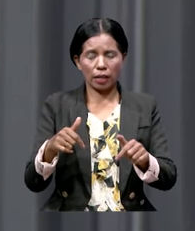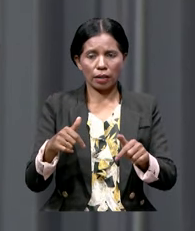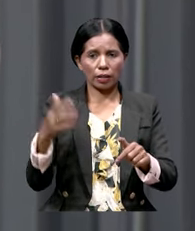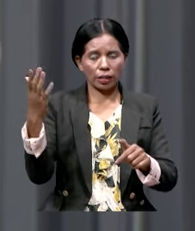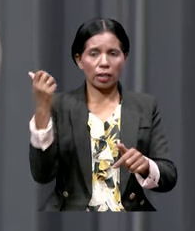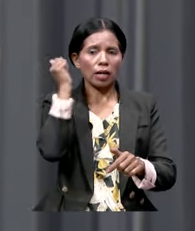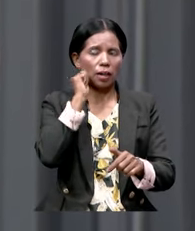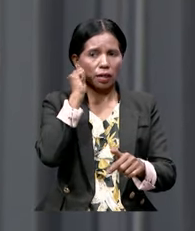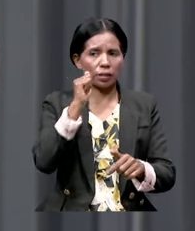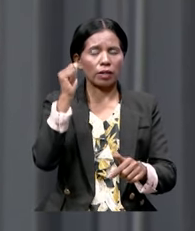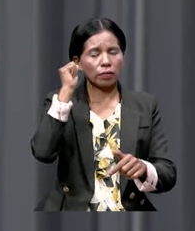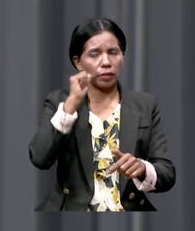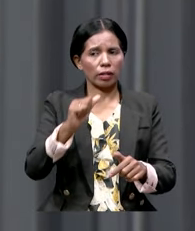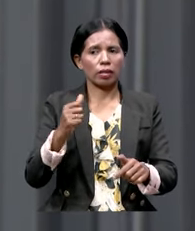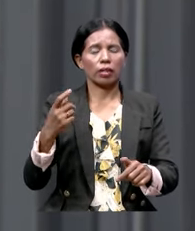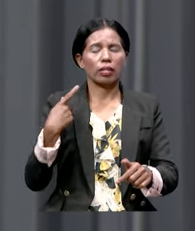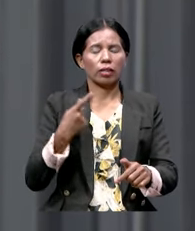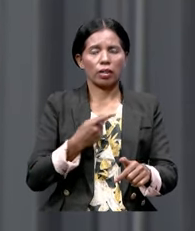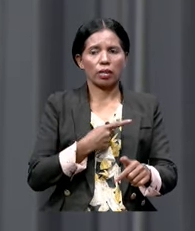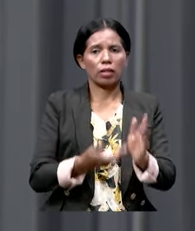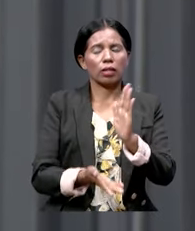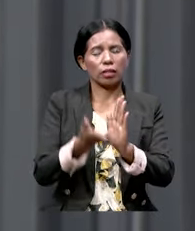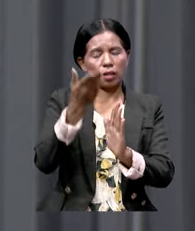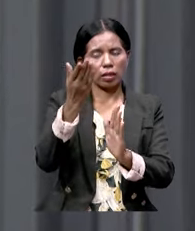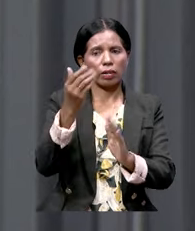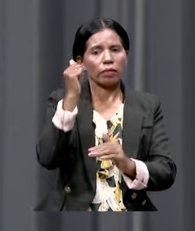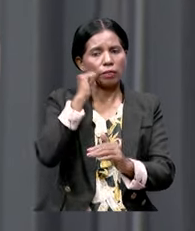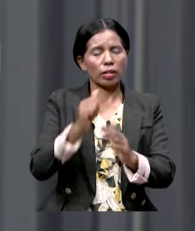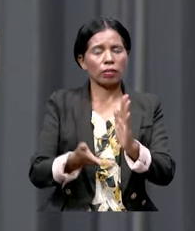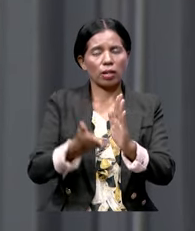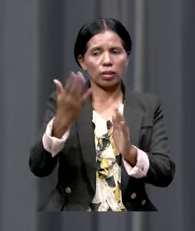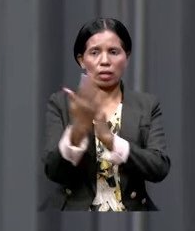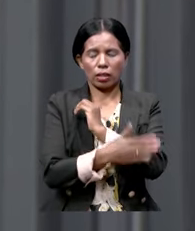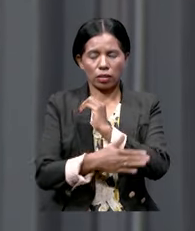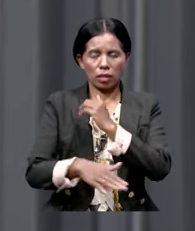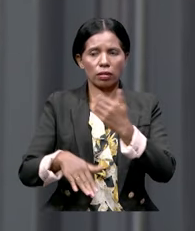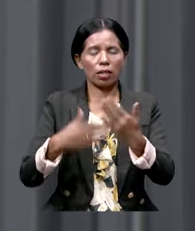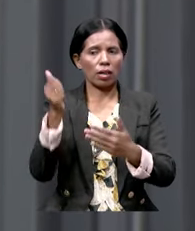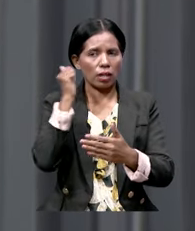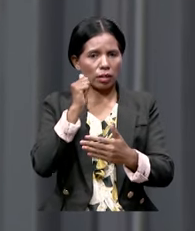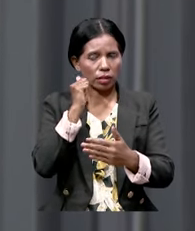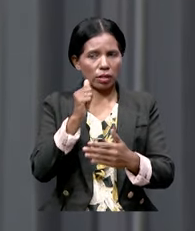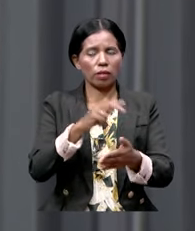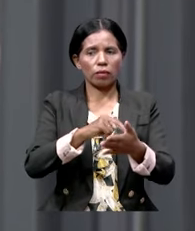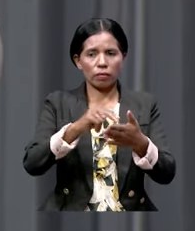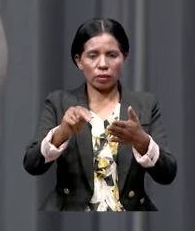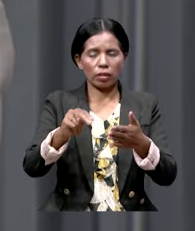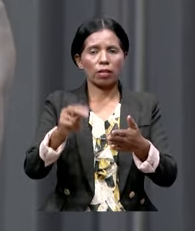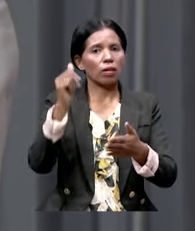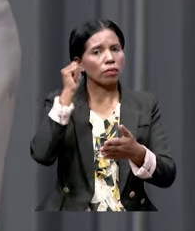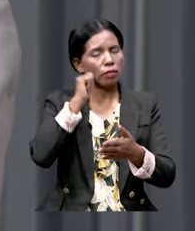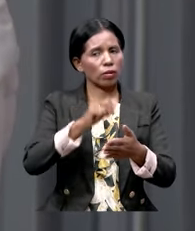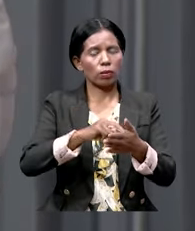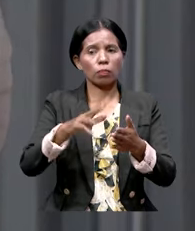feito, e tem a percentagem feito, as livres na São Toma, que a Ásia, não é? Feito, número botido, e o Parlamento,